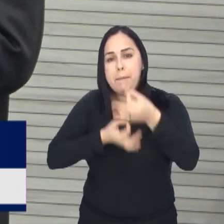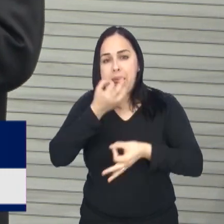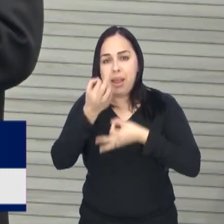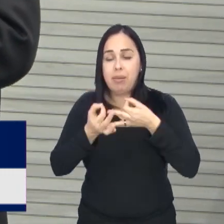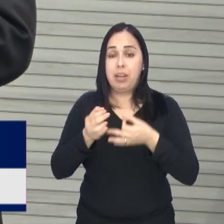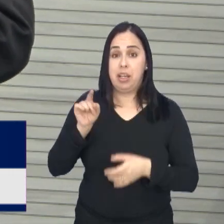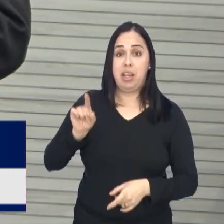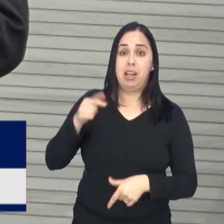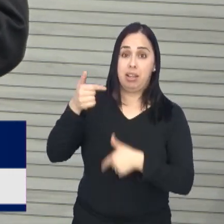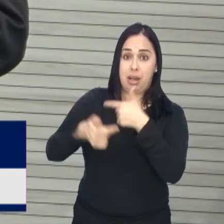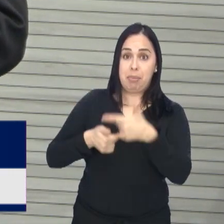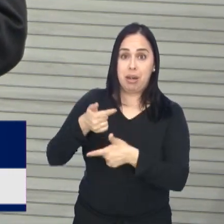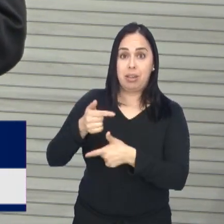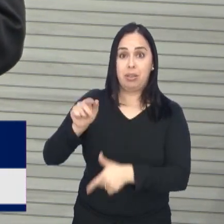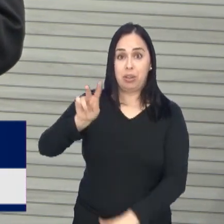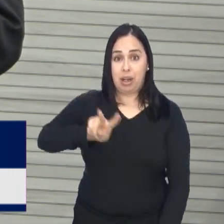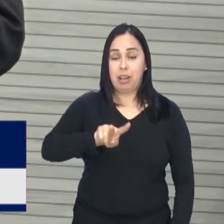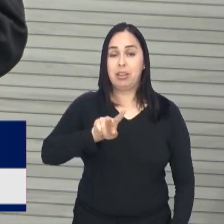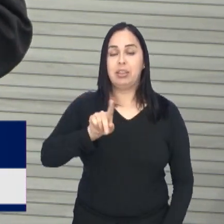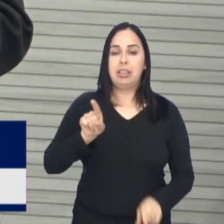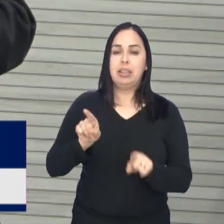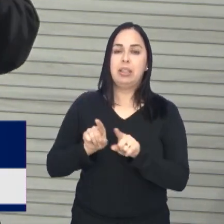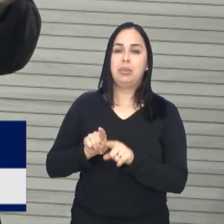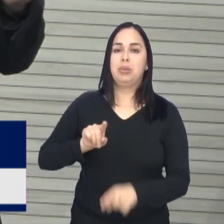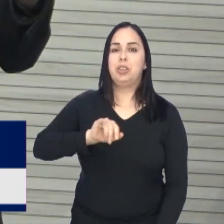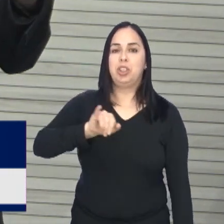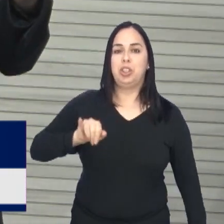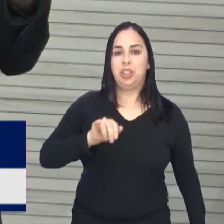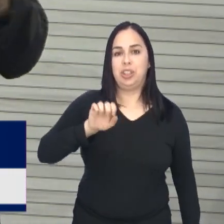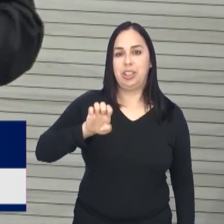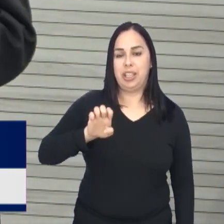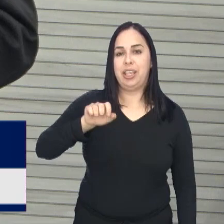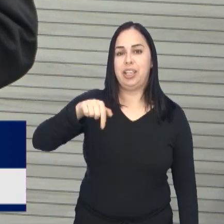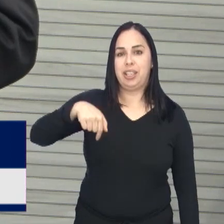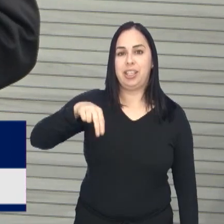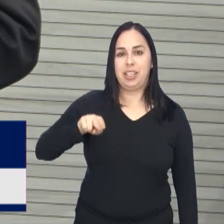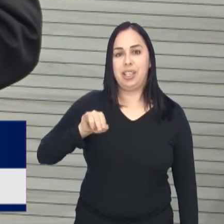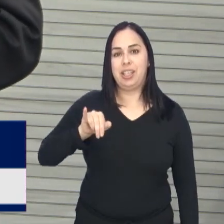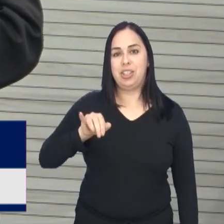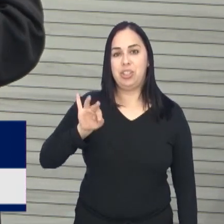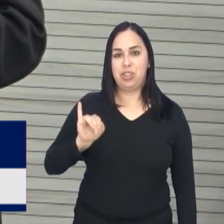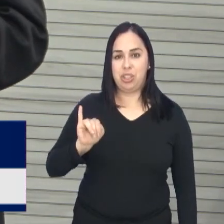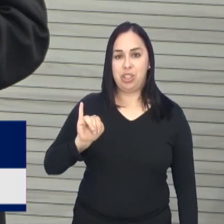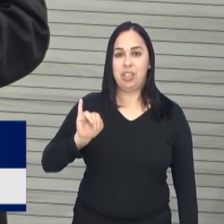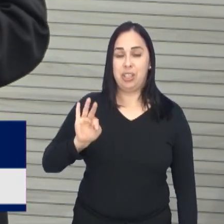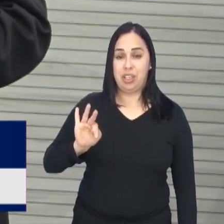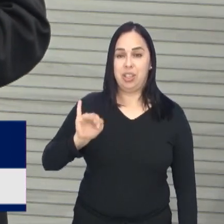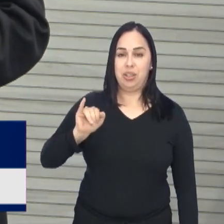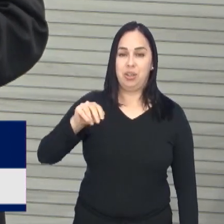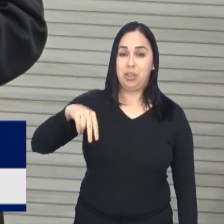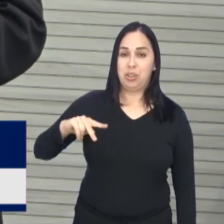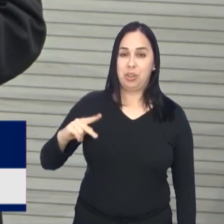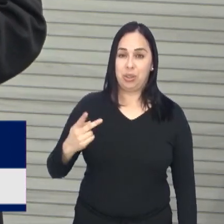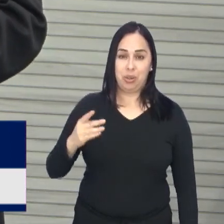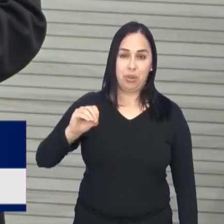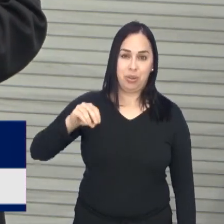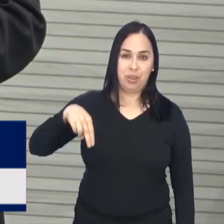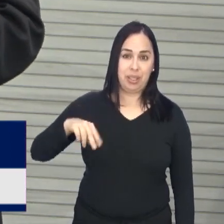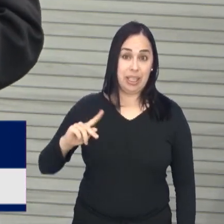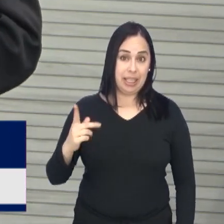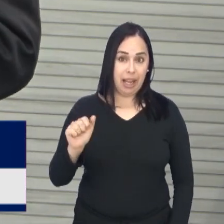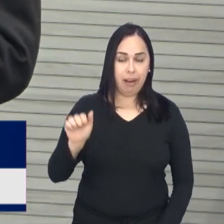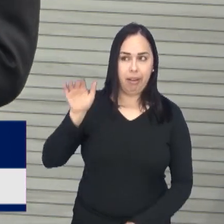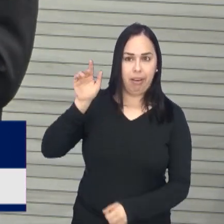também que atua no Vale do Jequitinhonha. E estava me relatando lá a quantidade de problemas também que se tem